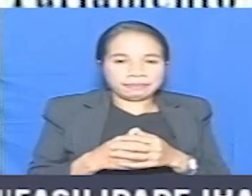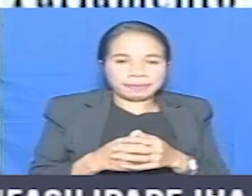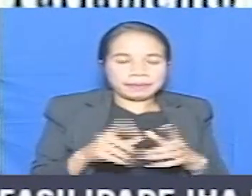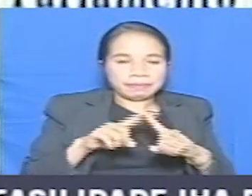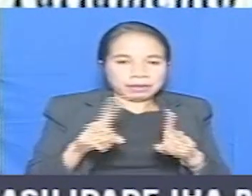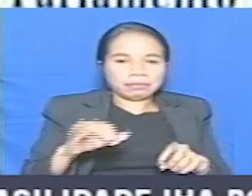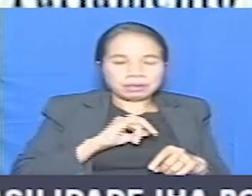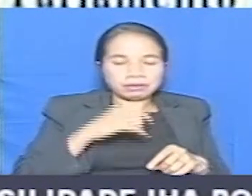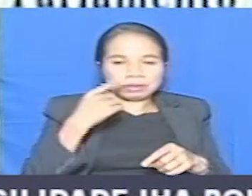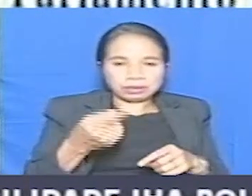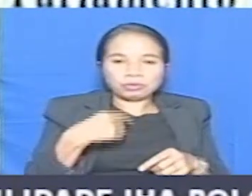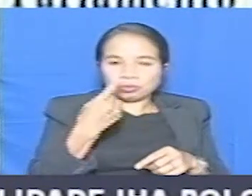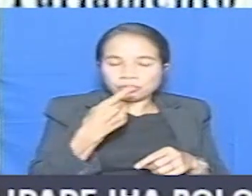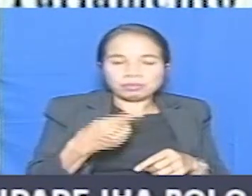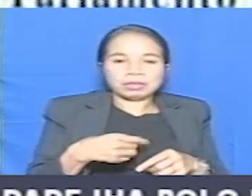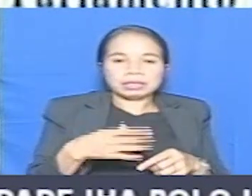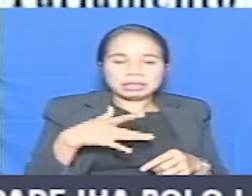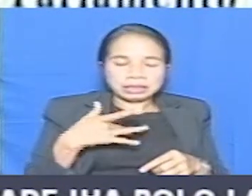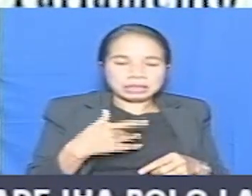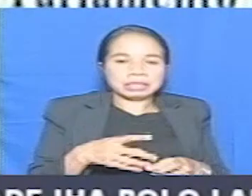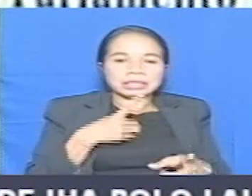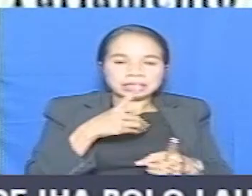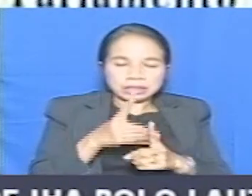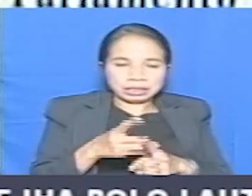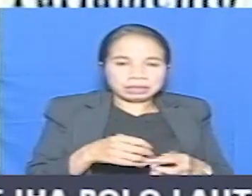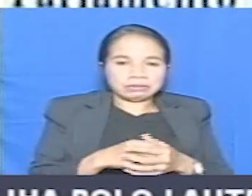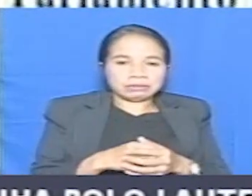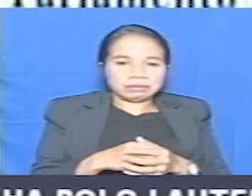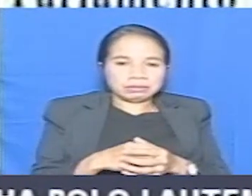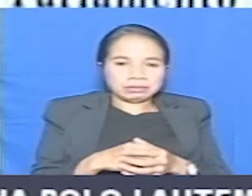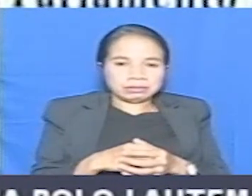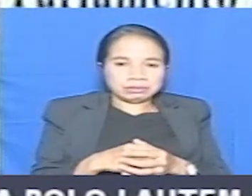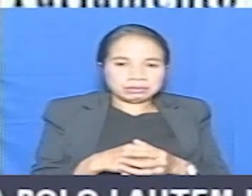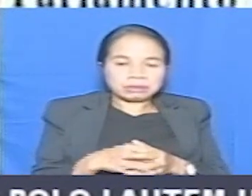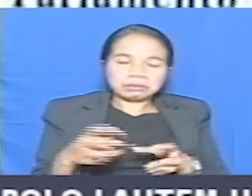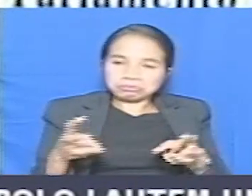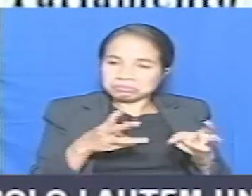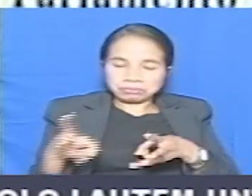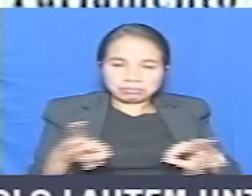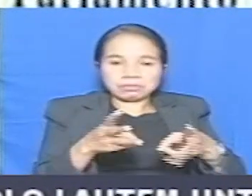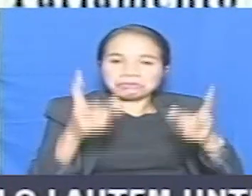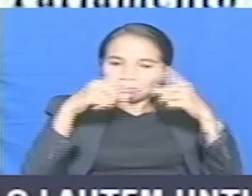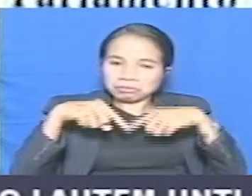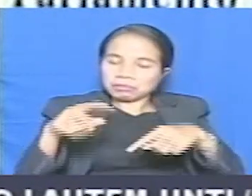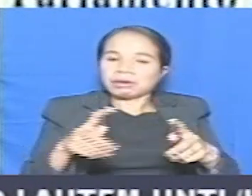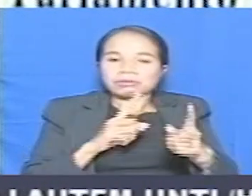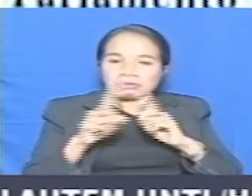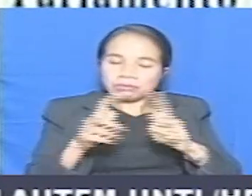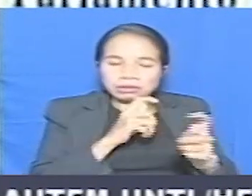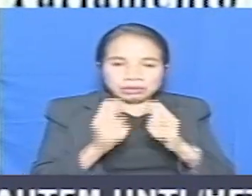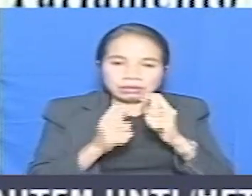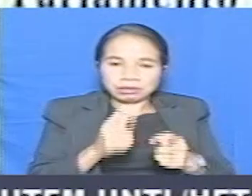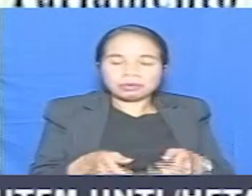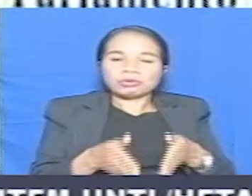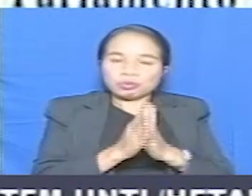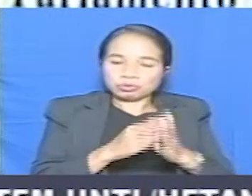be hau tate dre se maksin tine direit ne viola adu dalang mane tribunal atu defende ne reit atu husu